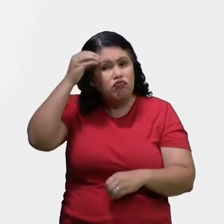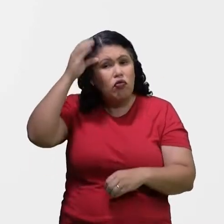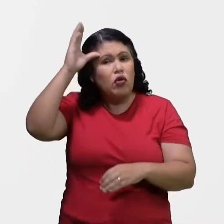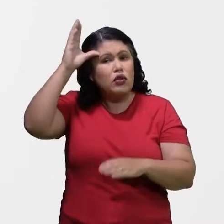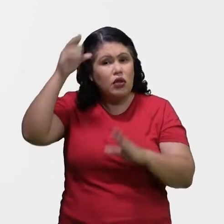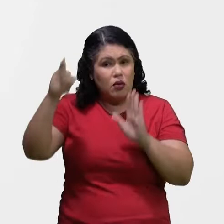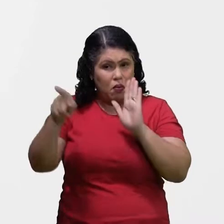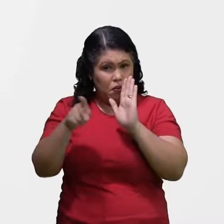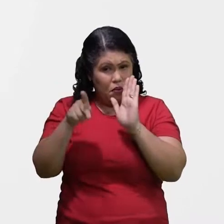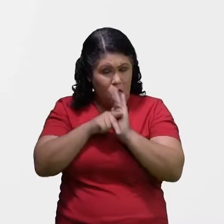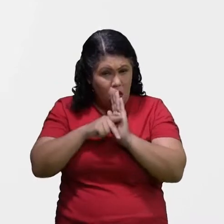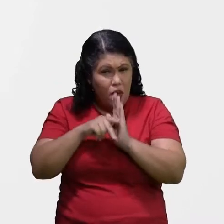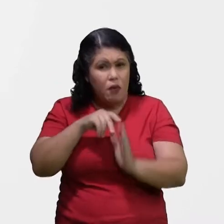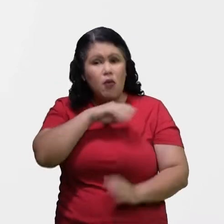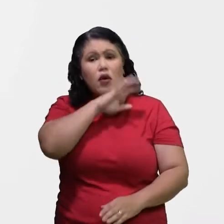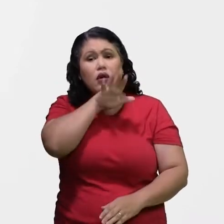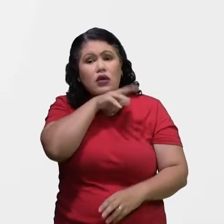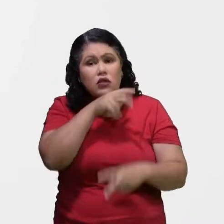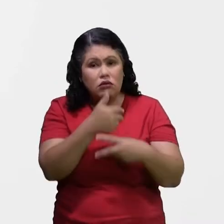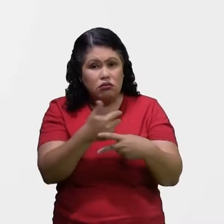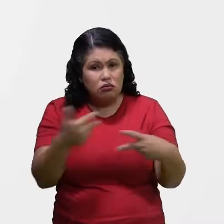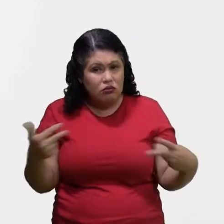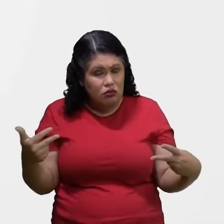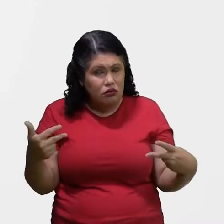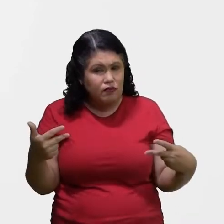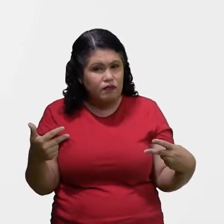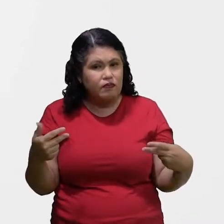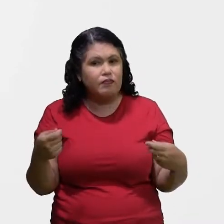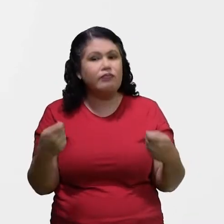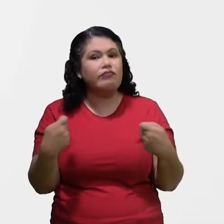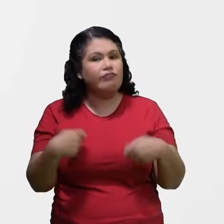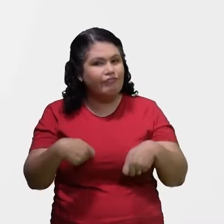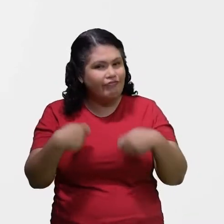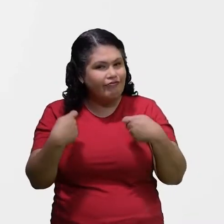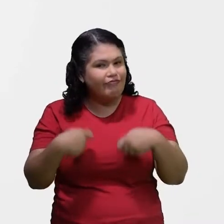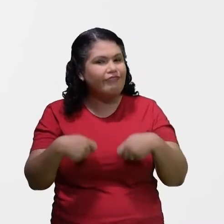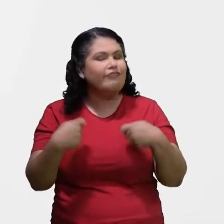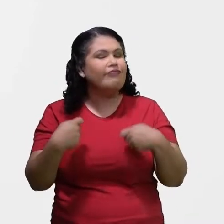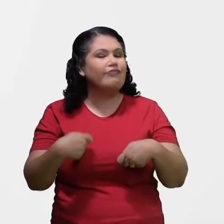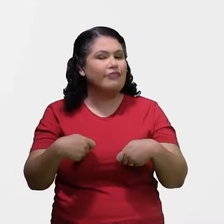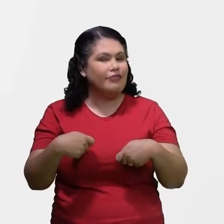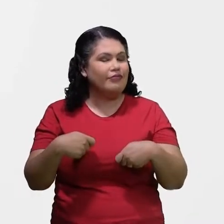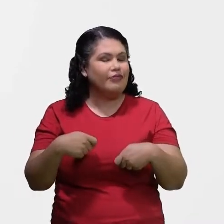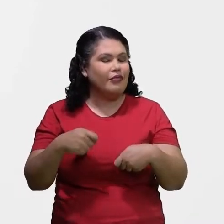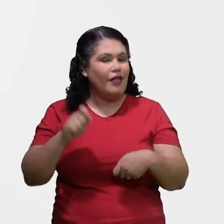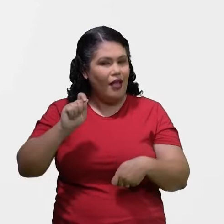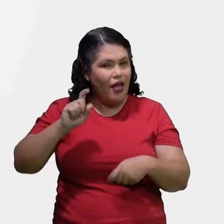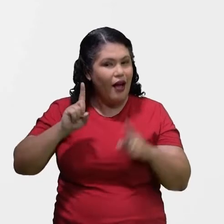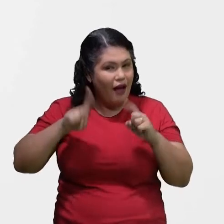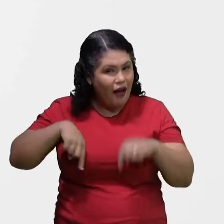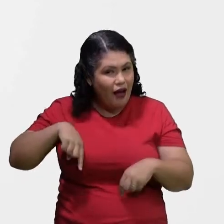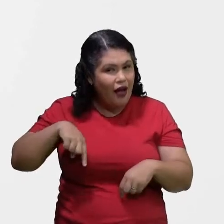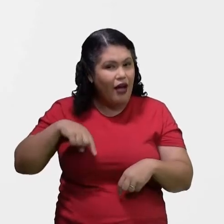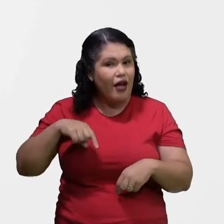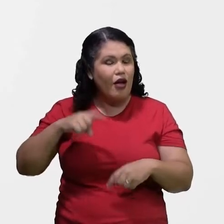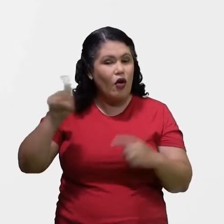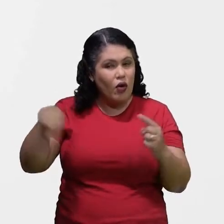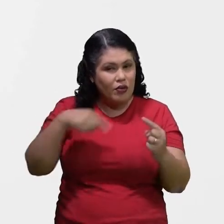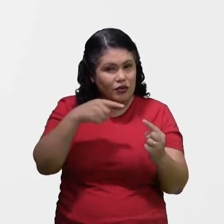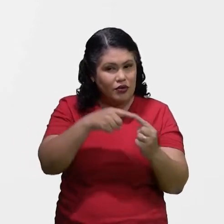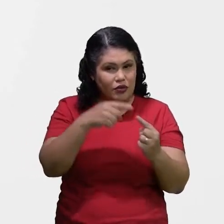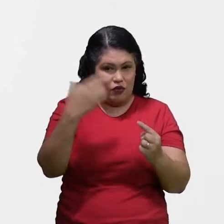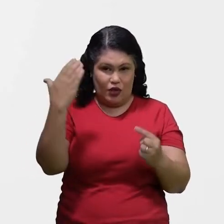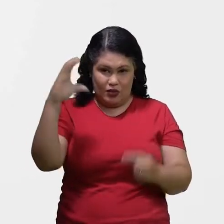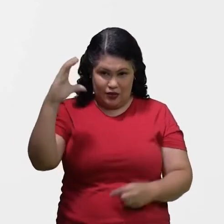animais para que o nosso estudo fique mais preciso, né, mais científico. Então, essa organização do guarda-roupa é para